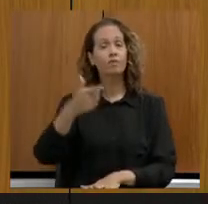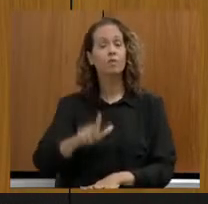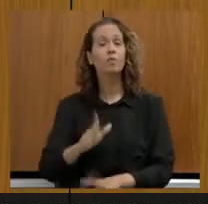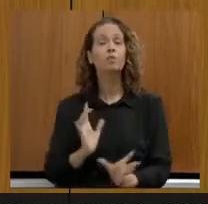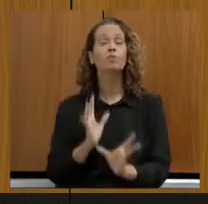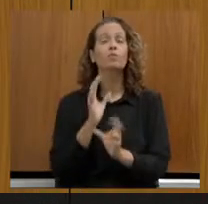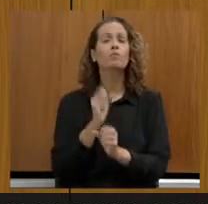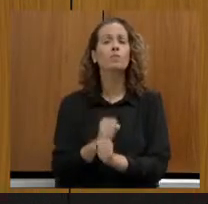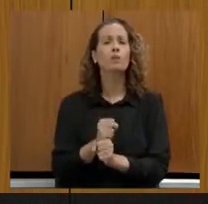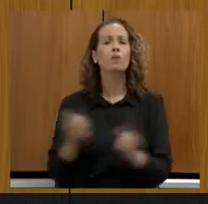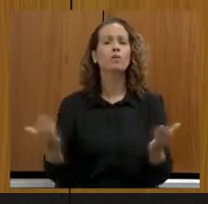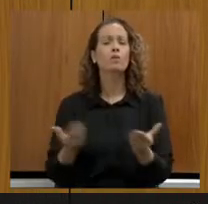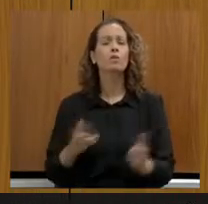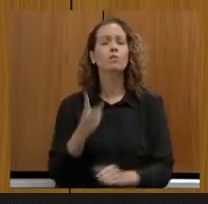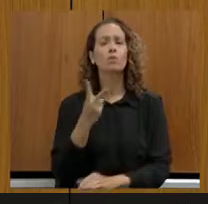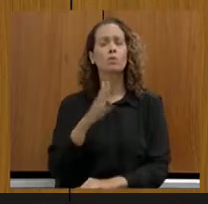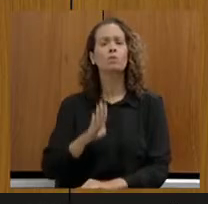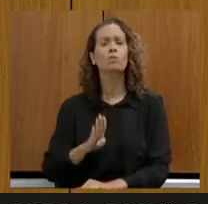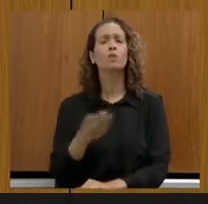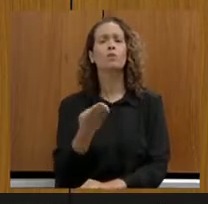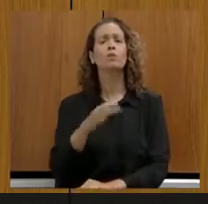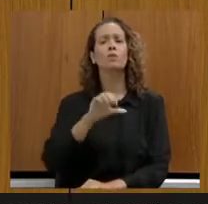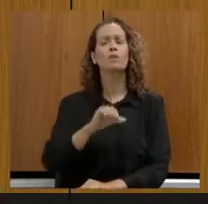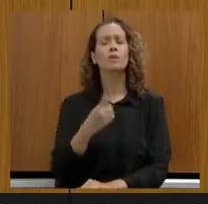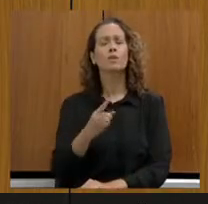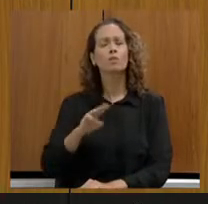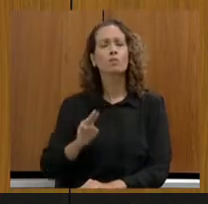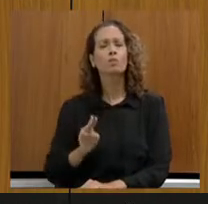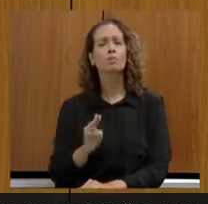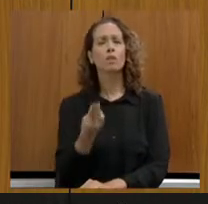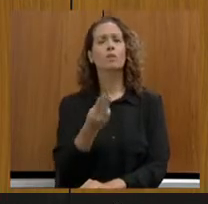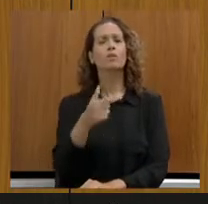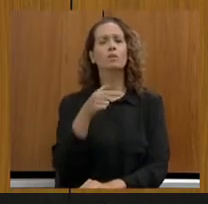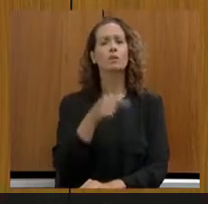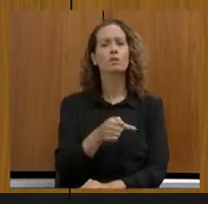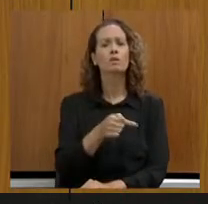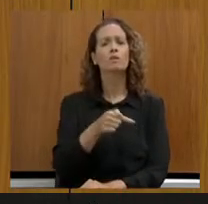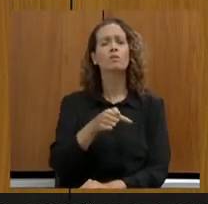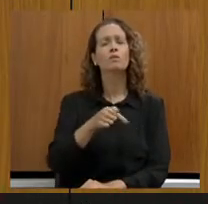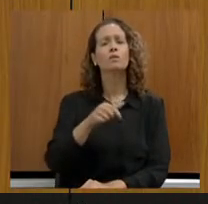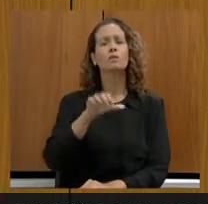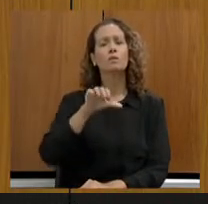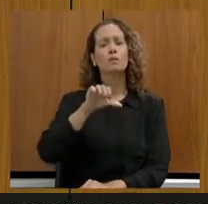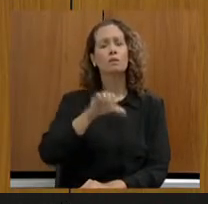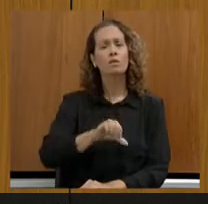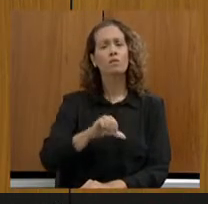saldo atualizado é de Dois Bilhões 91720040